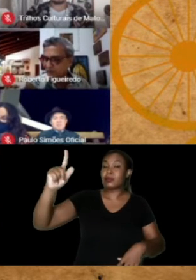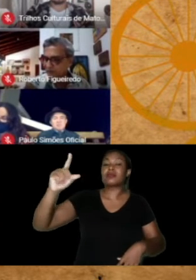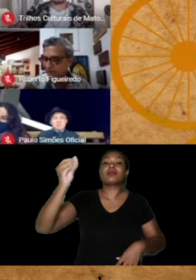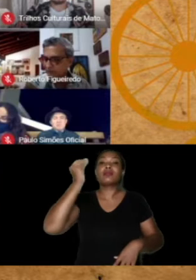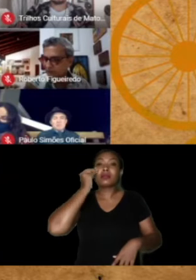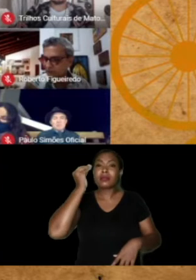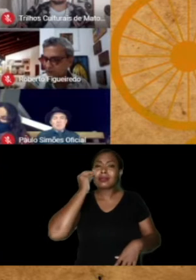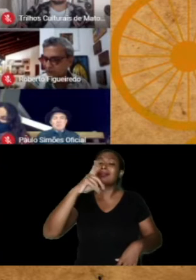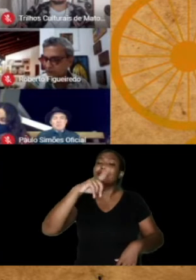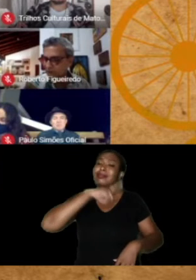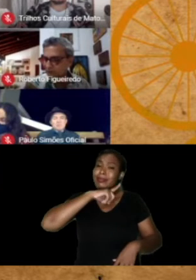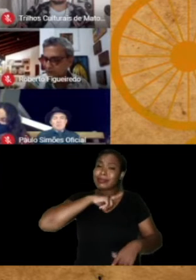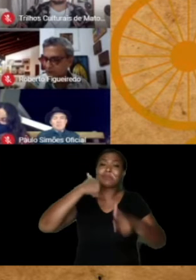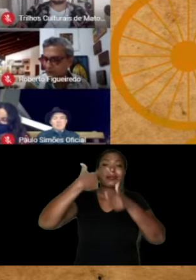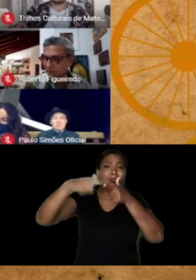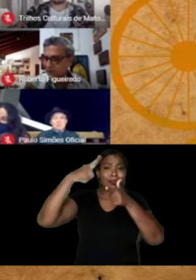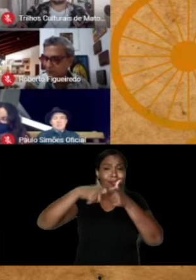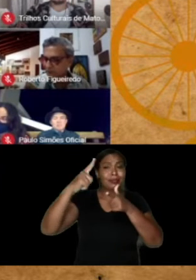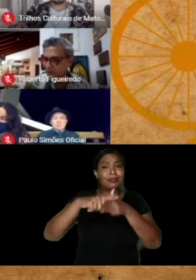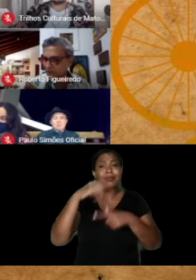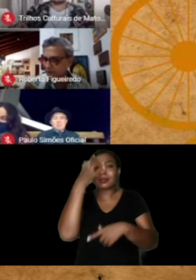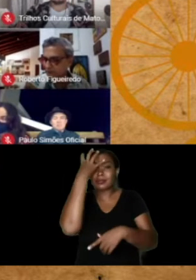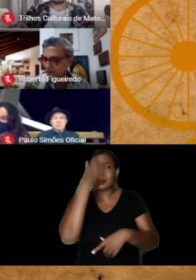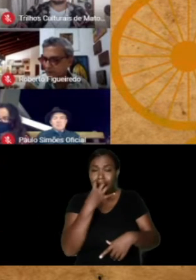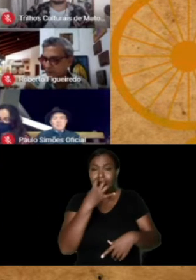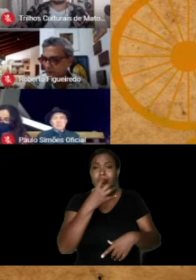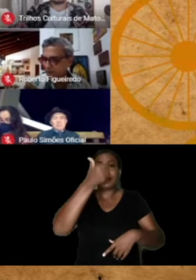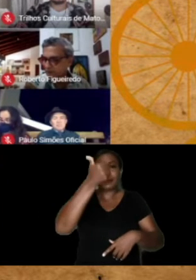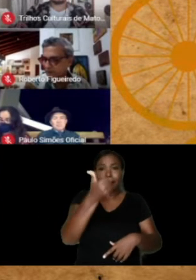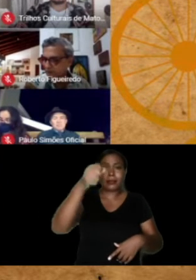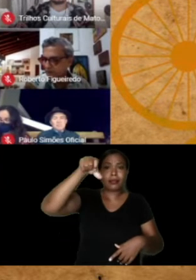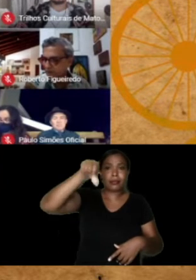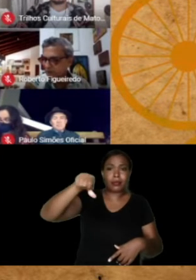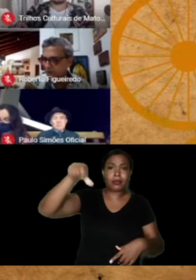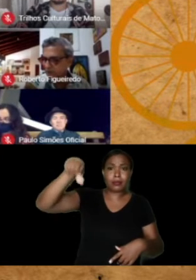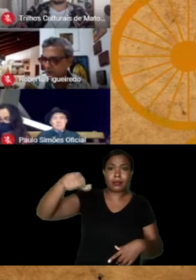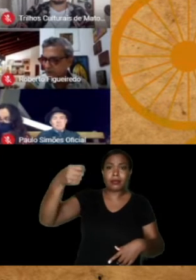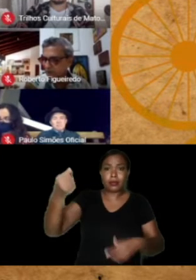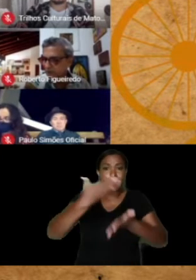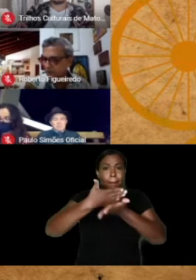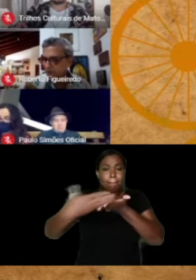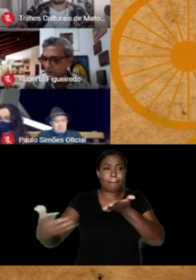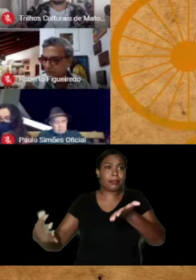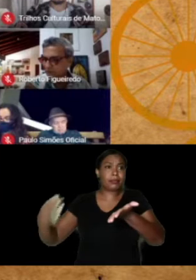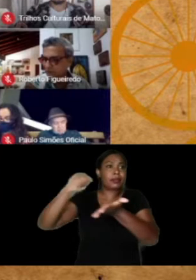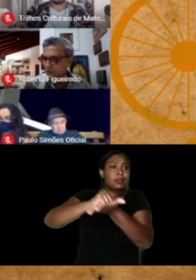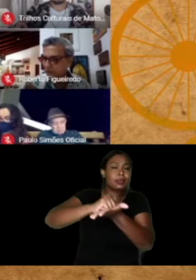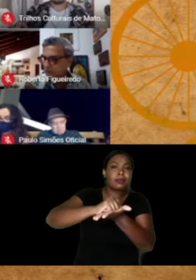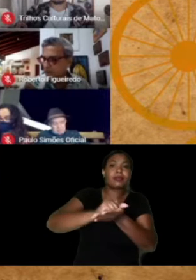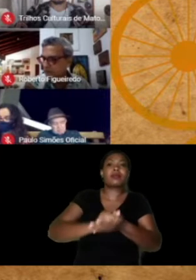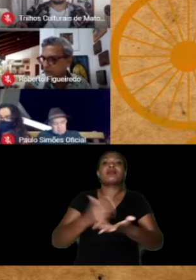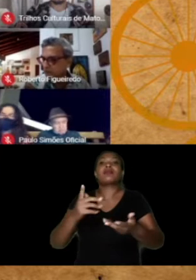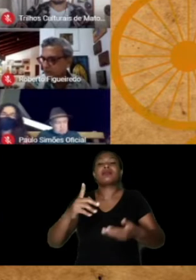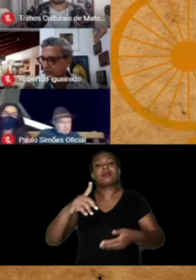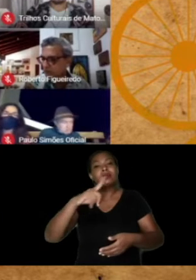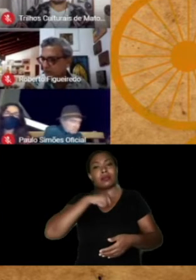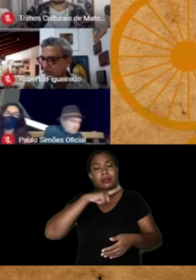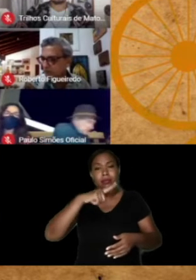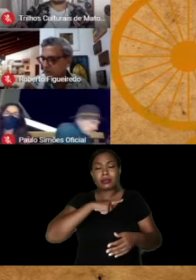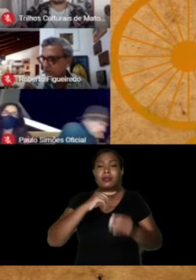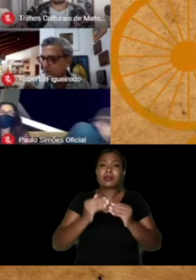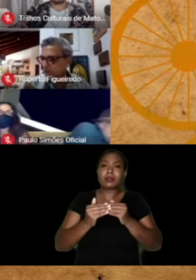Eu vou retroceder em 96, quando começamos com o tombamento, e aí acabou sendo extensivo